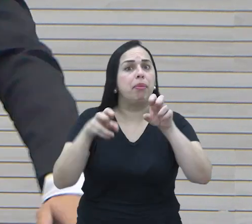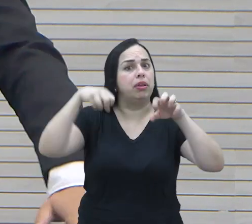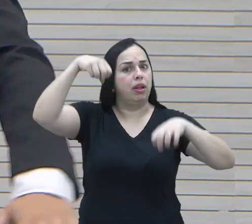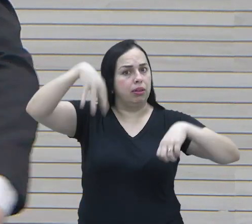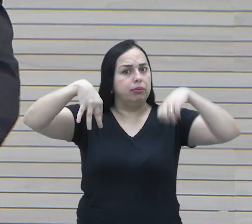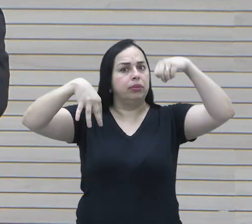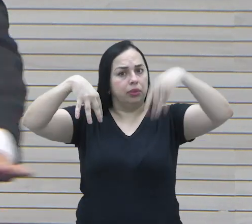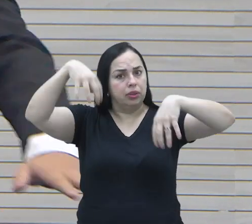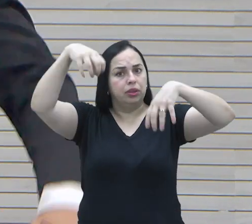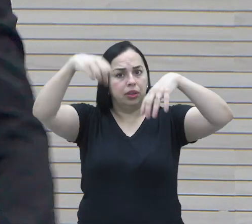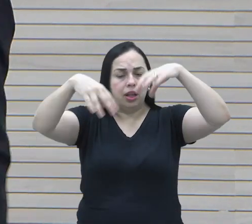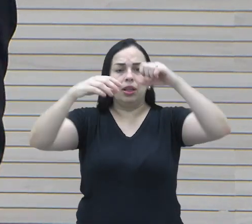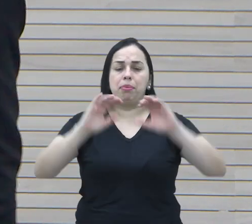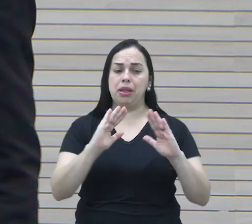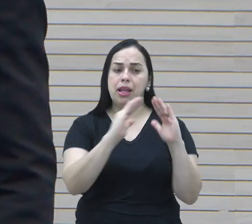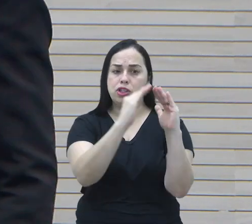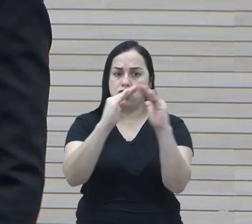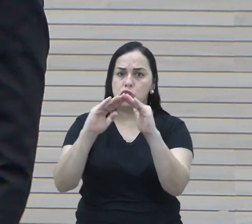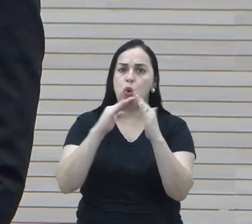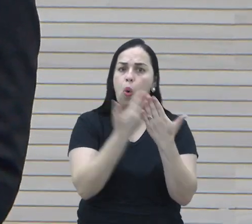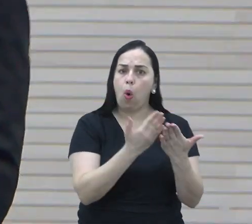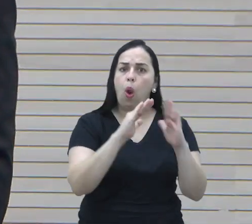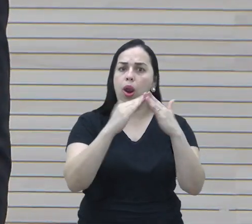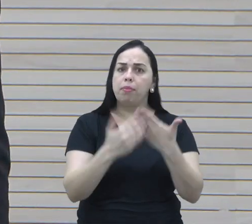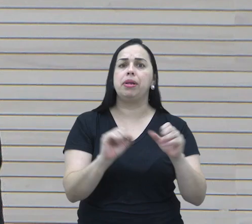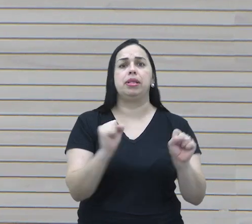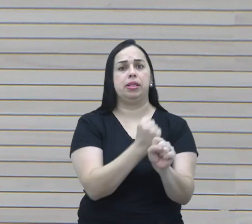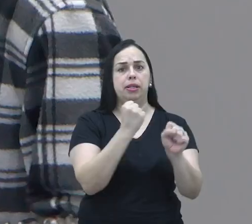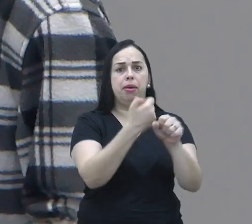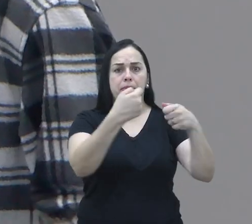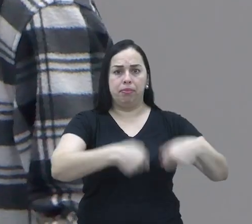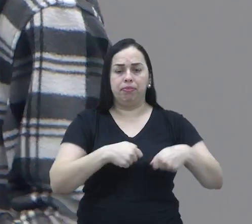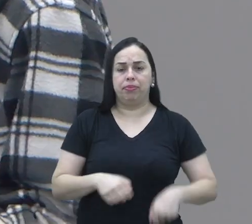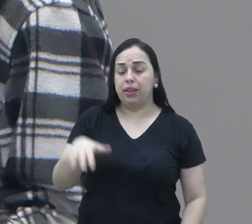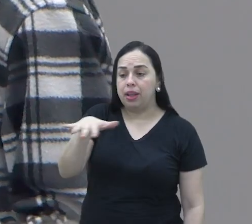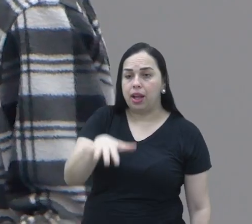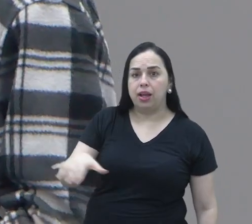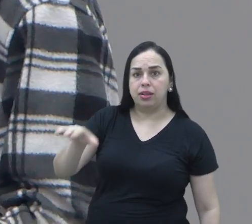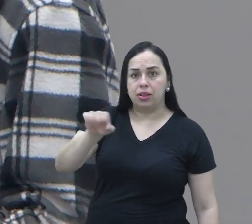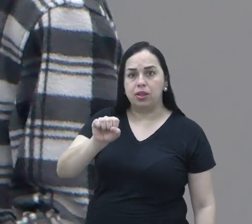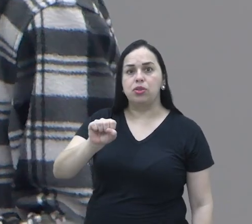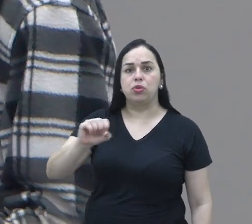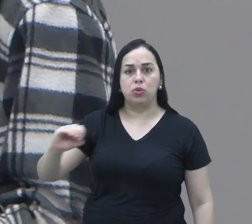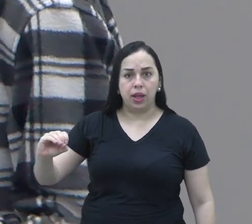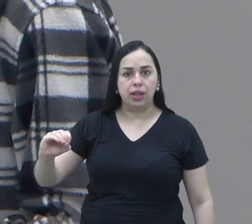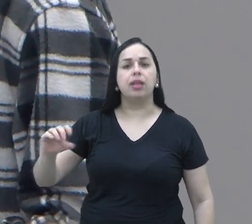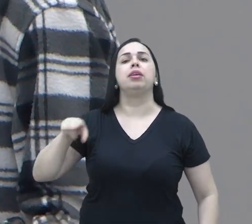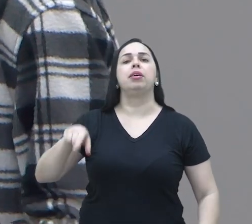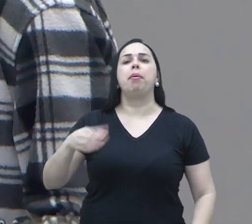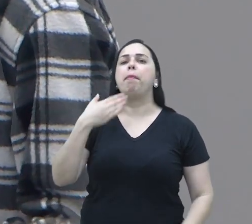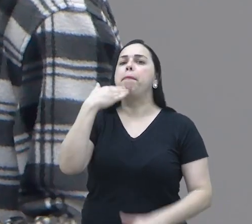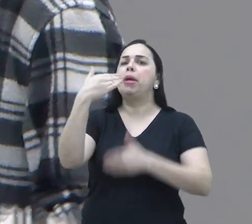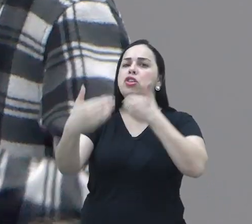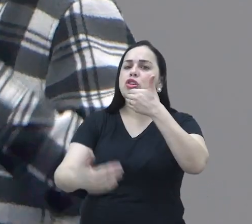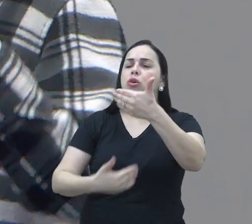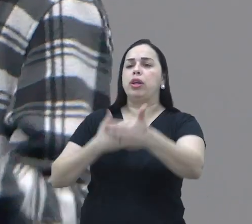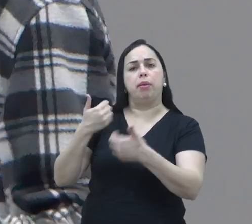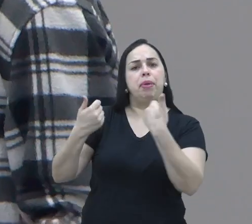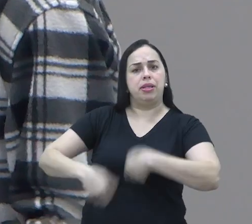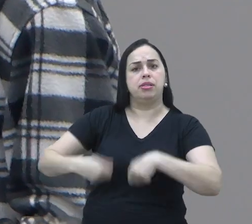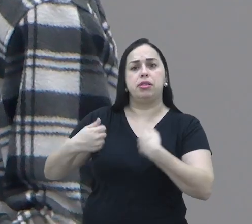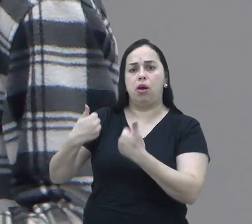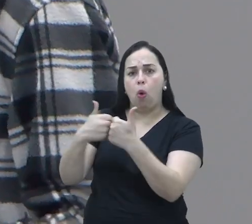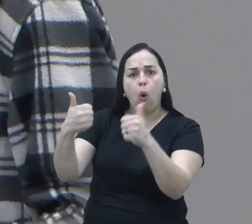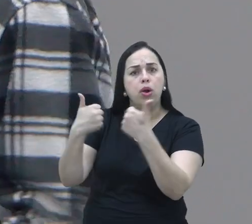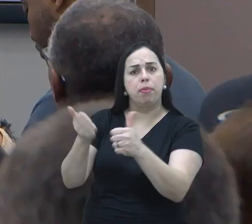iluminação pública e reformas nas escolas municipais. Na região sudeste, um morador pediu melhora nos